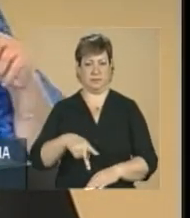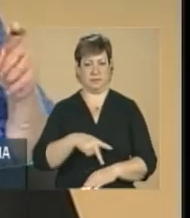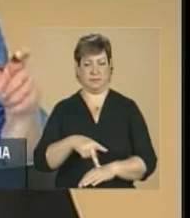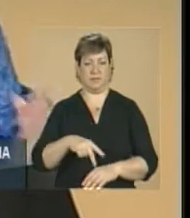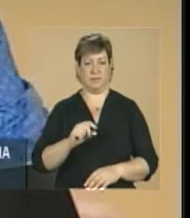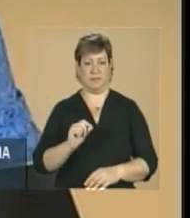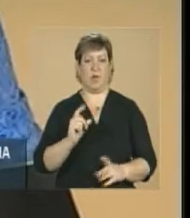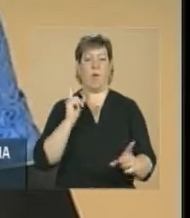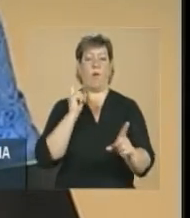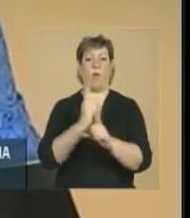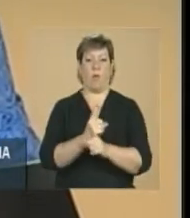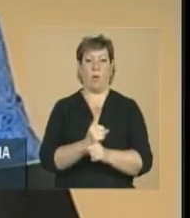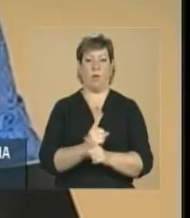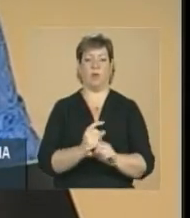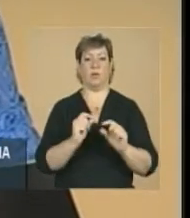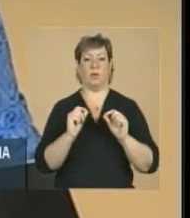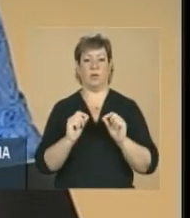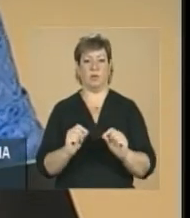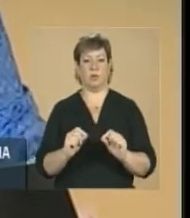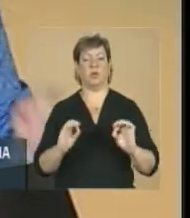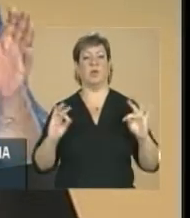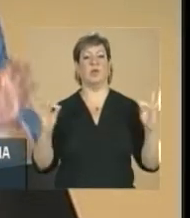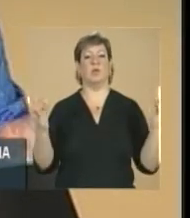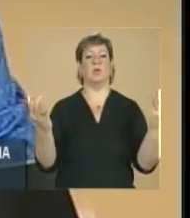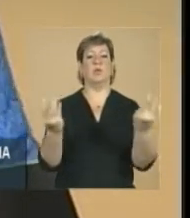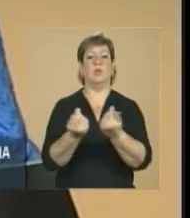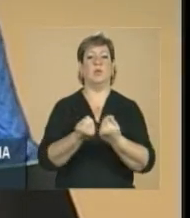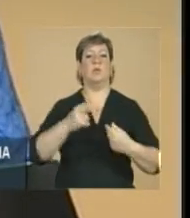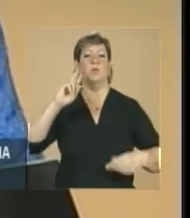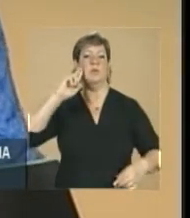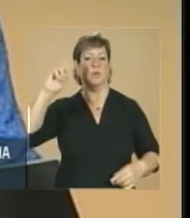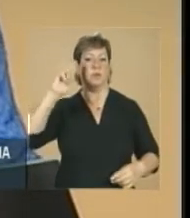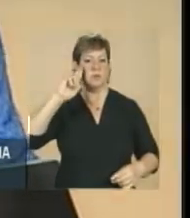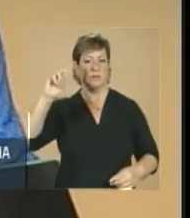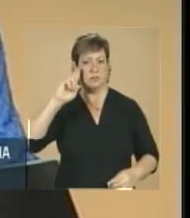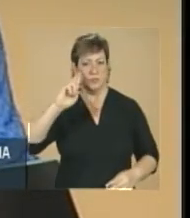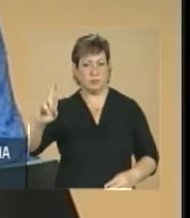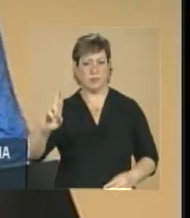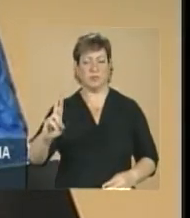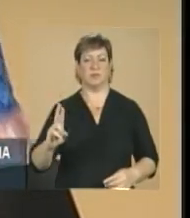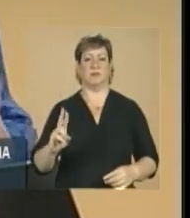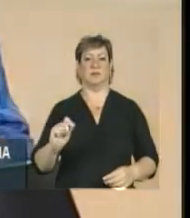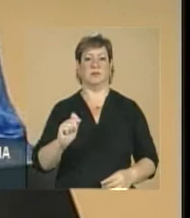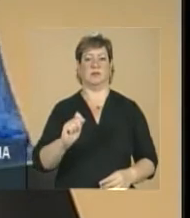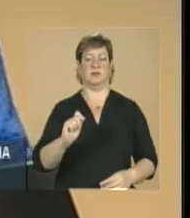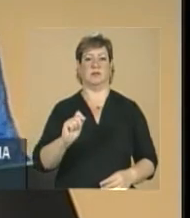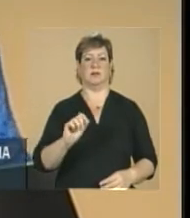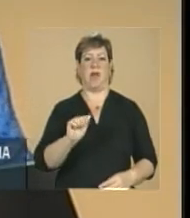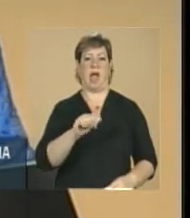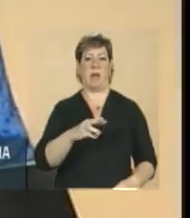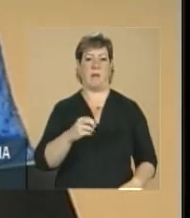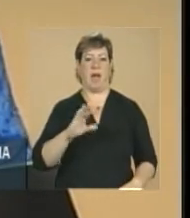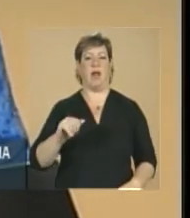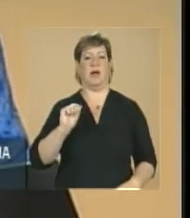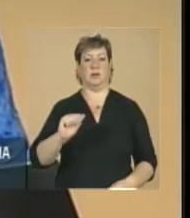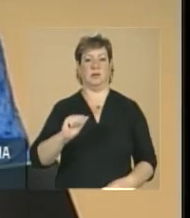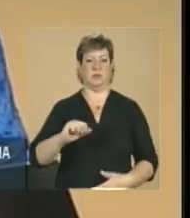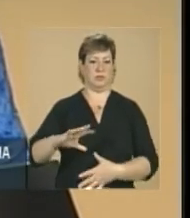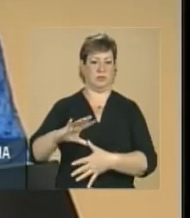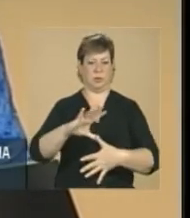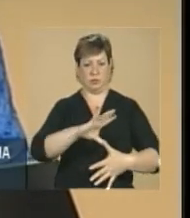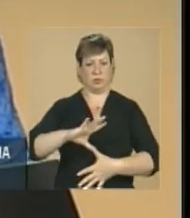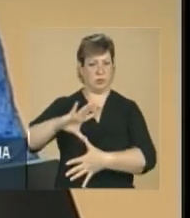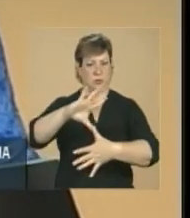o encontro de todas as lideranças da América, tanto do Norte, quanto do